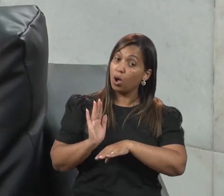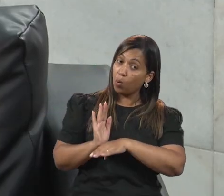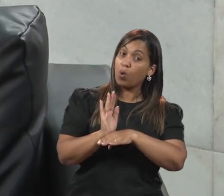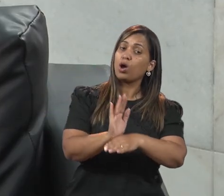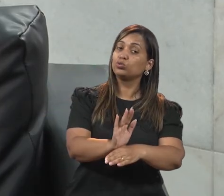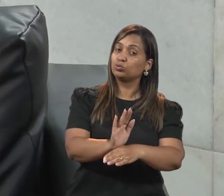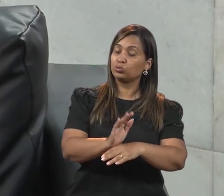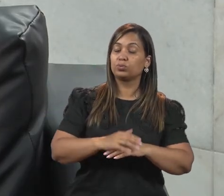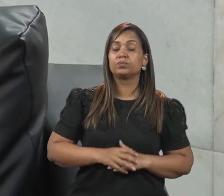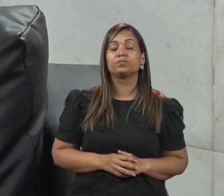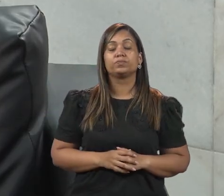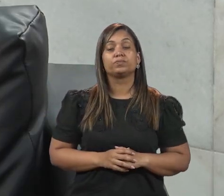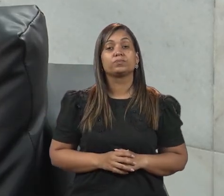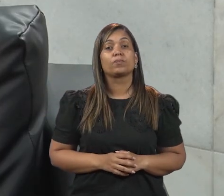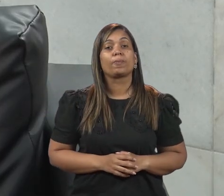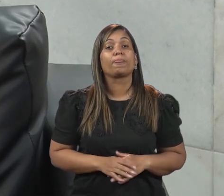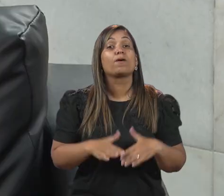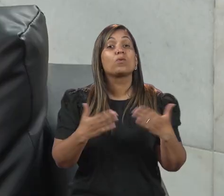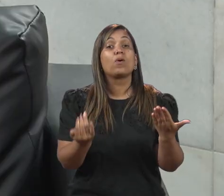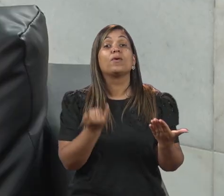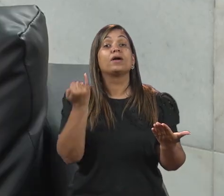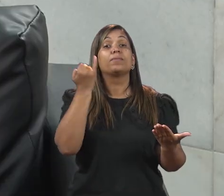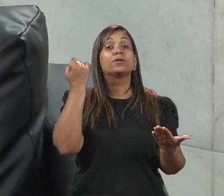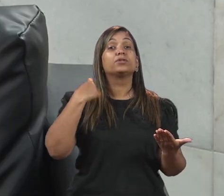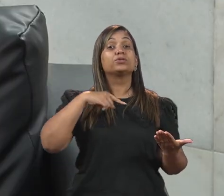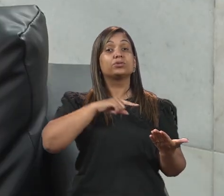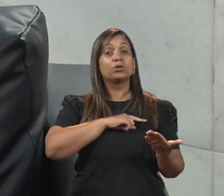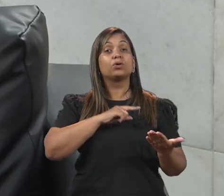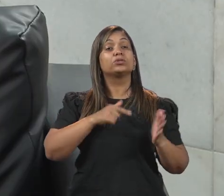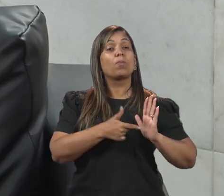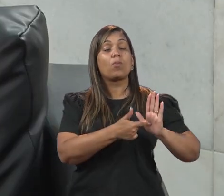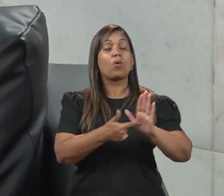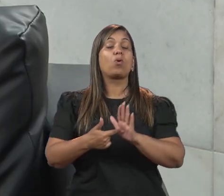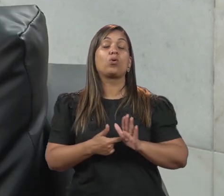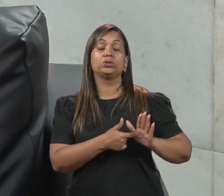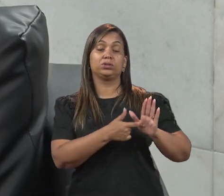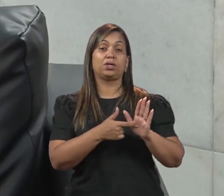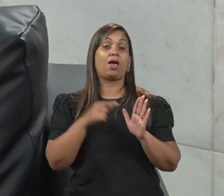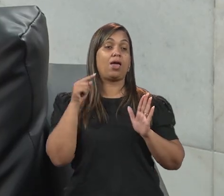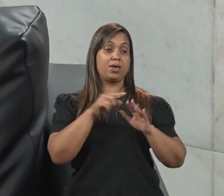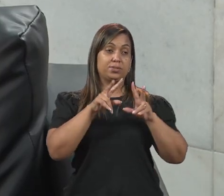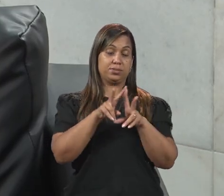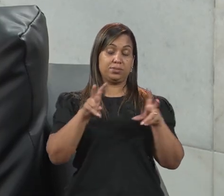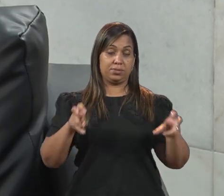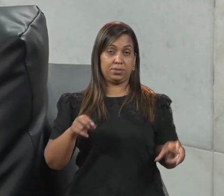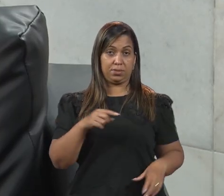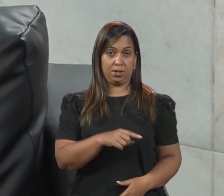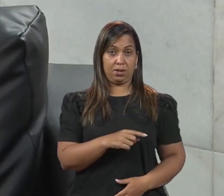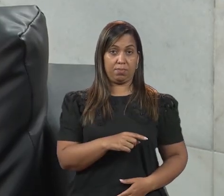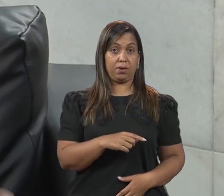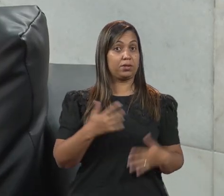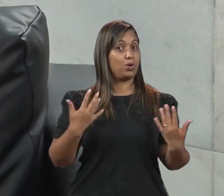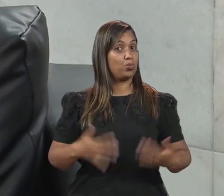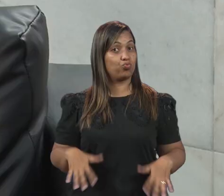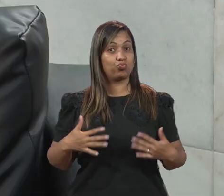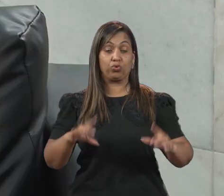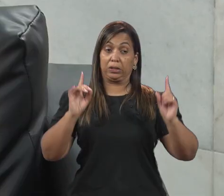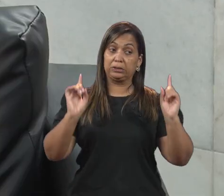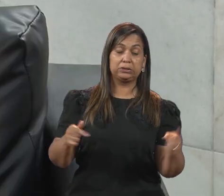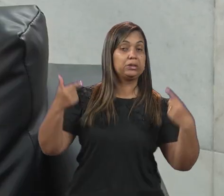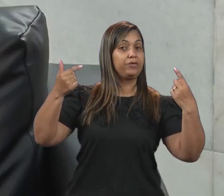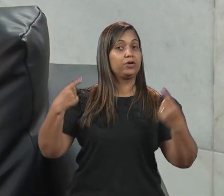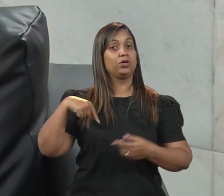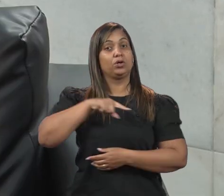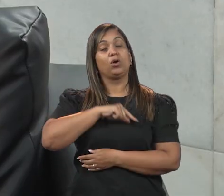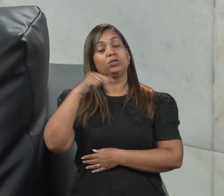ajudo. Vereador, qual que é a importância da gente trazer à tona esse tema, que é o nosso grande desafio